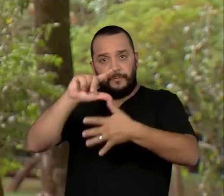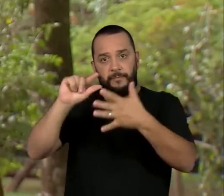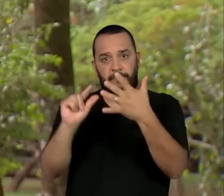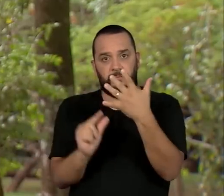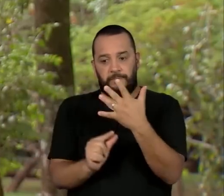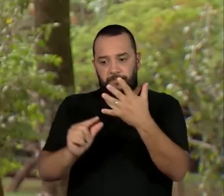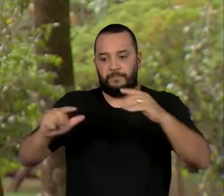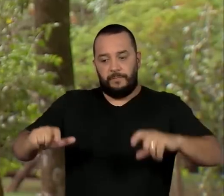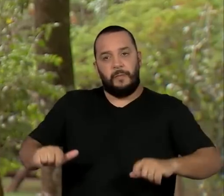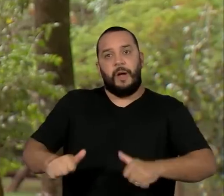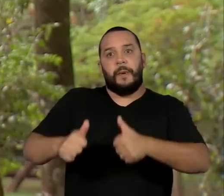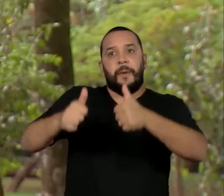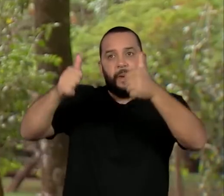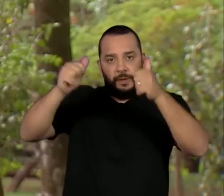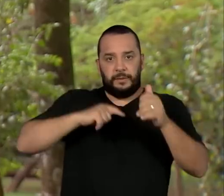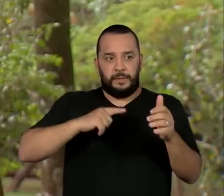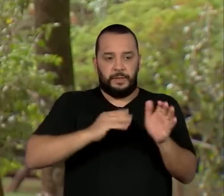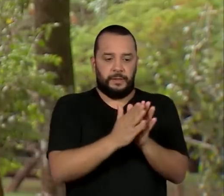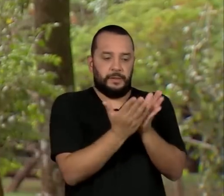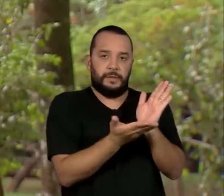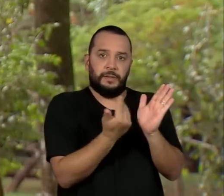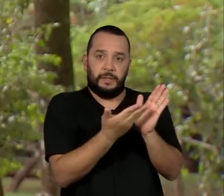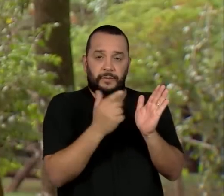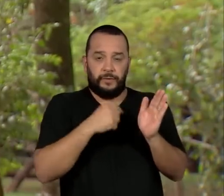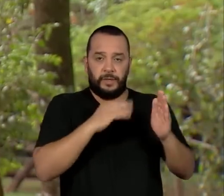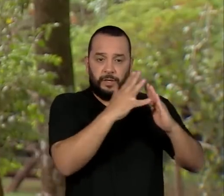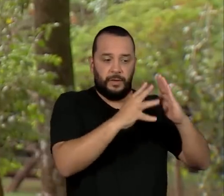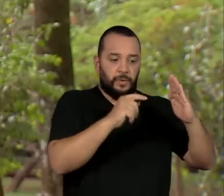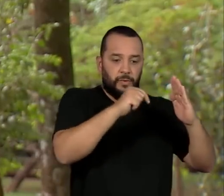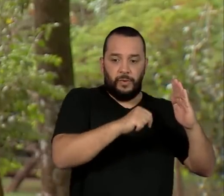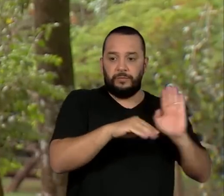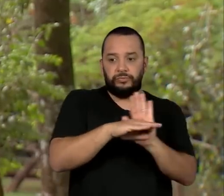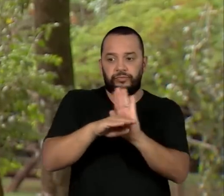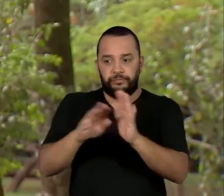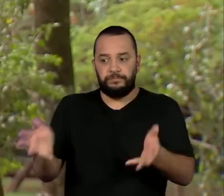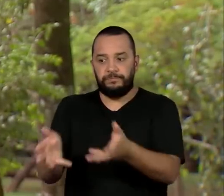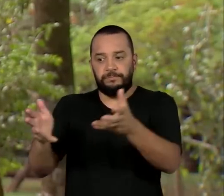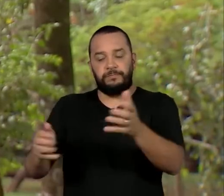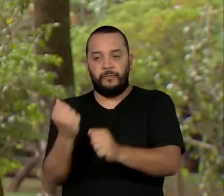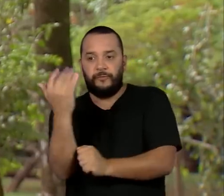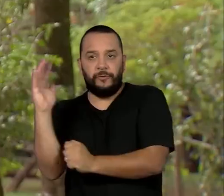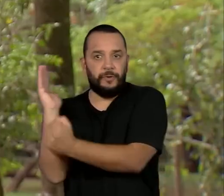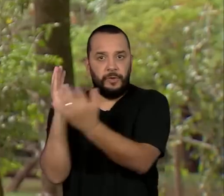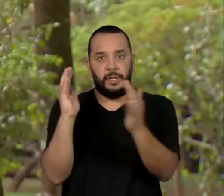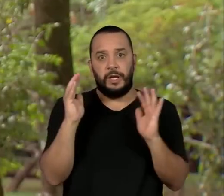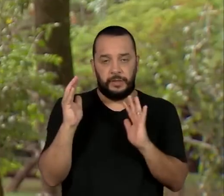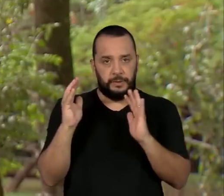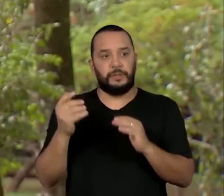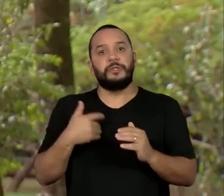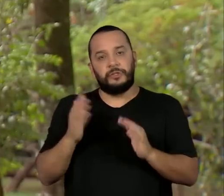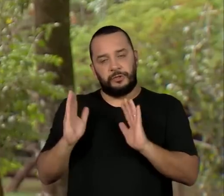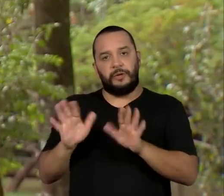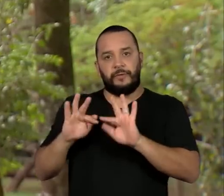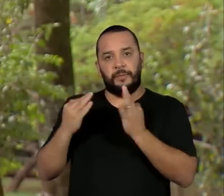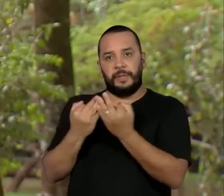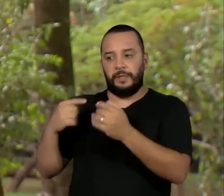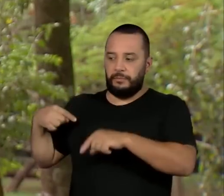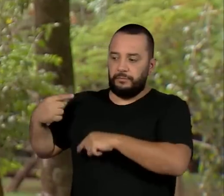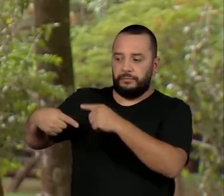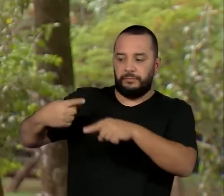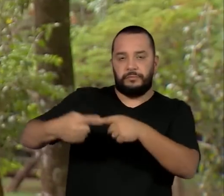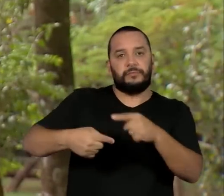no Guia do Quilombo à Floresta, com o apoio do Instituto Socioambiental. Os descendentes de africanos